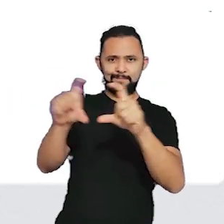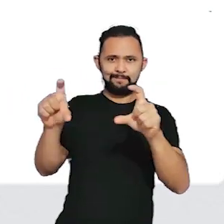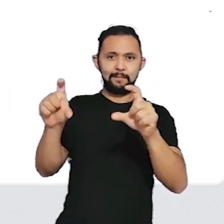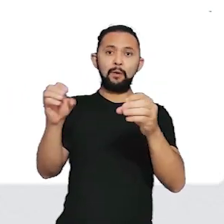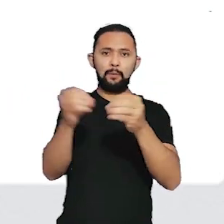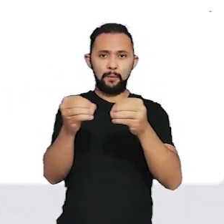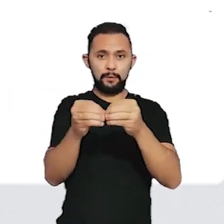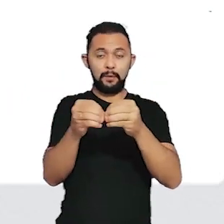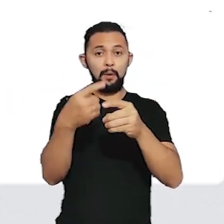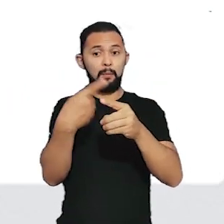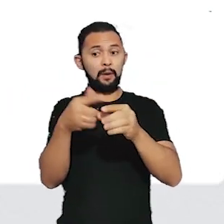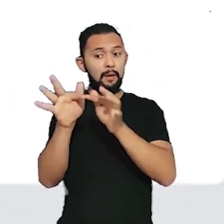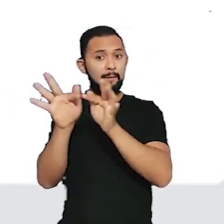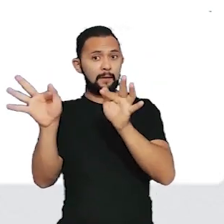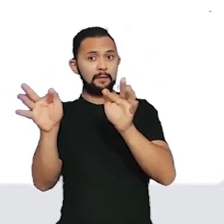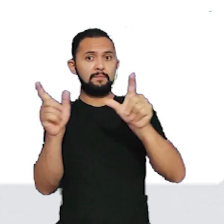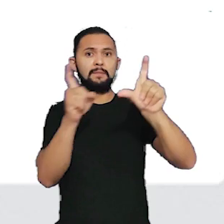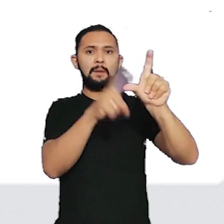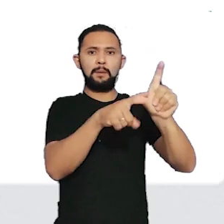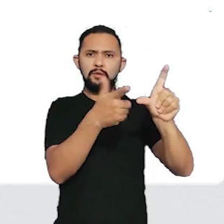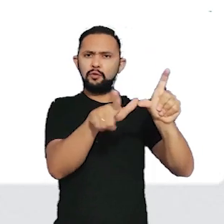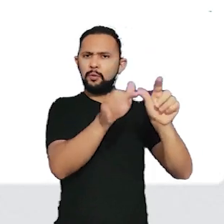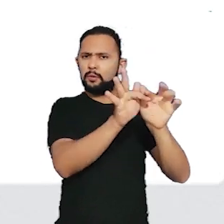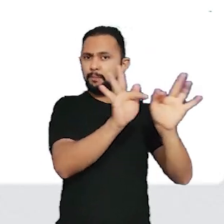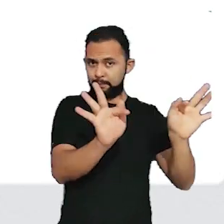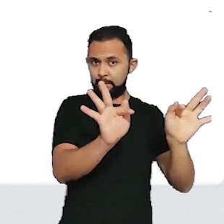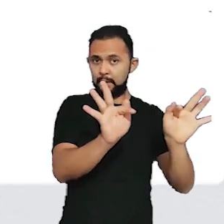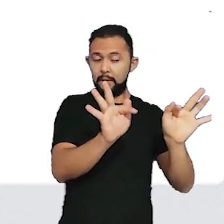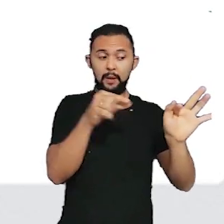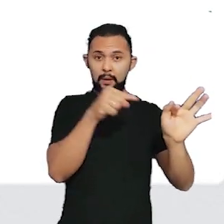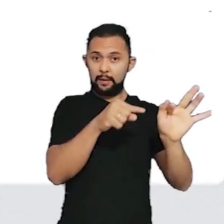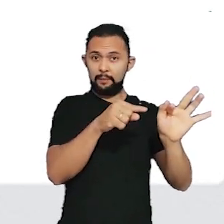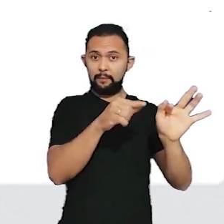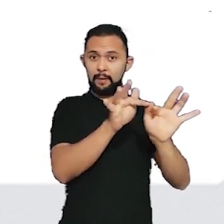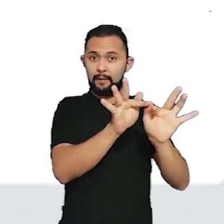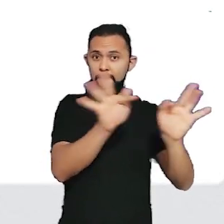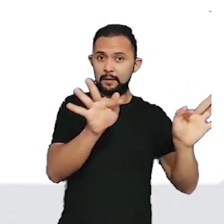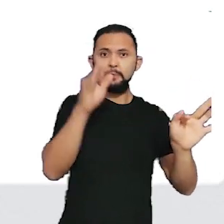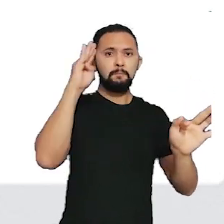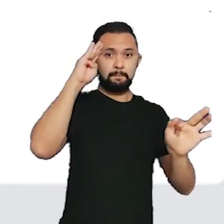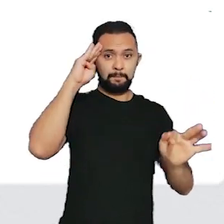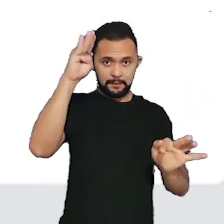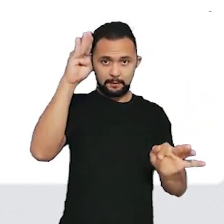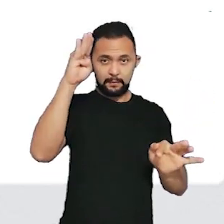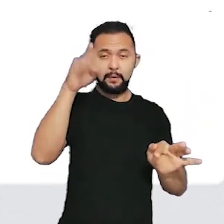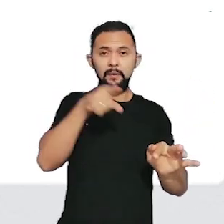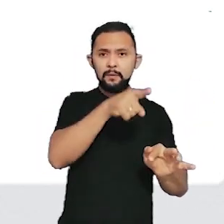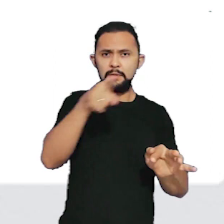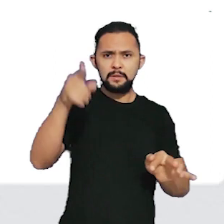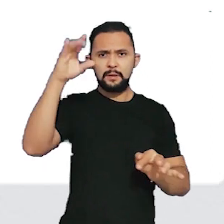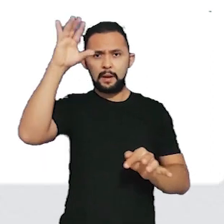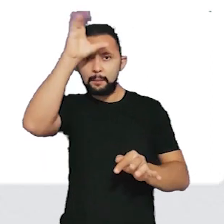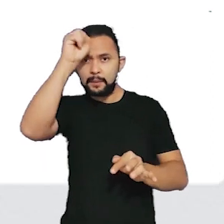ser dependente de uma outra oração, que a gente chama de oração principal. Então, na aula anterior, você aprendeu